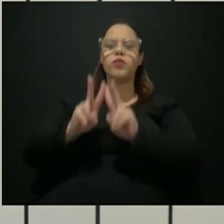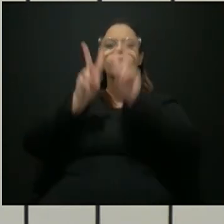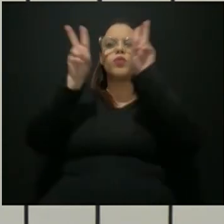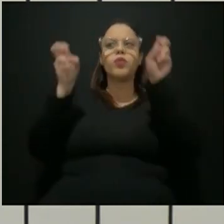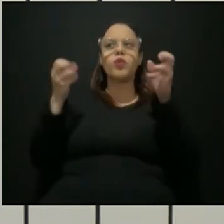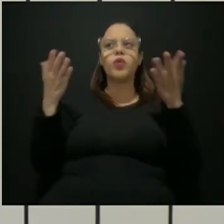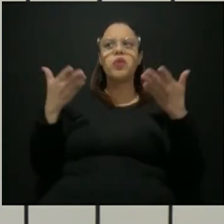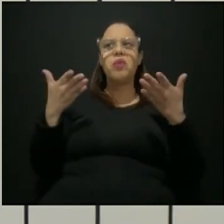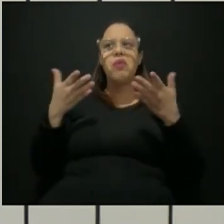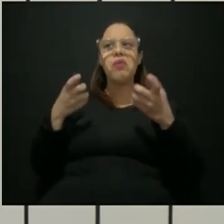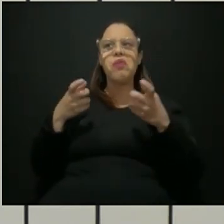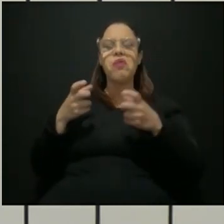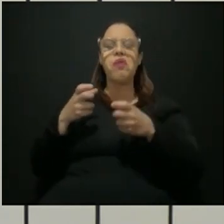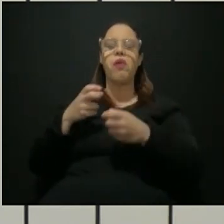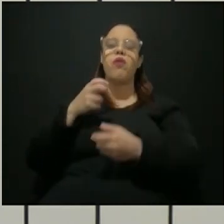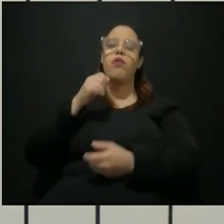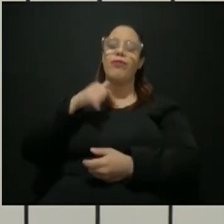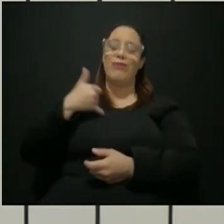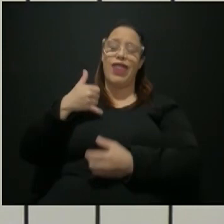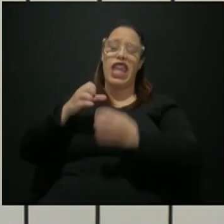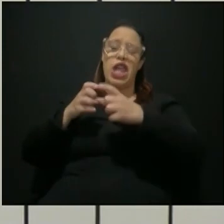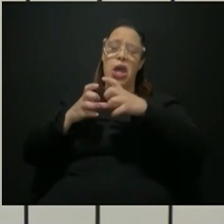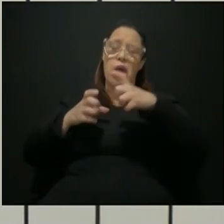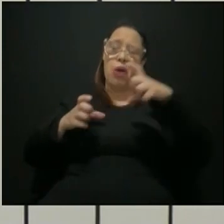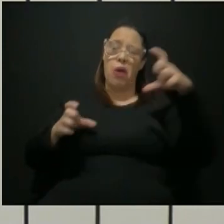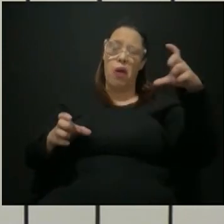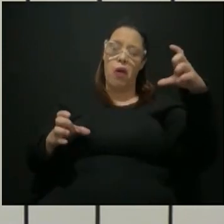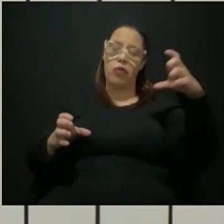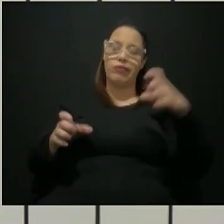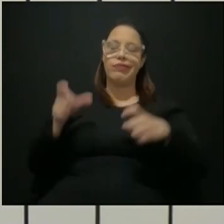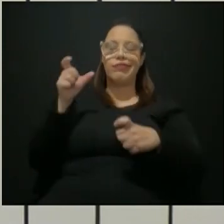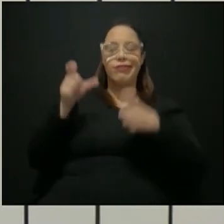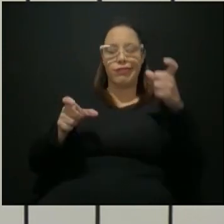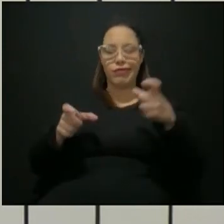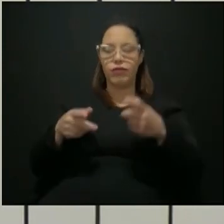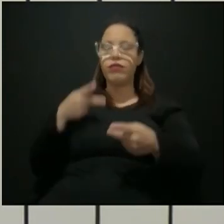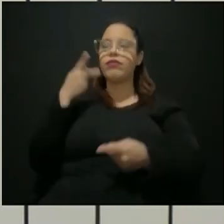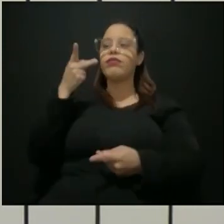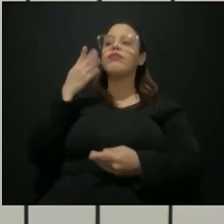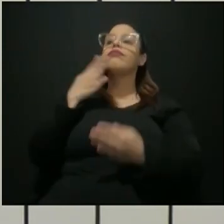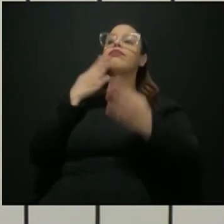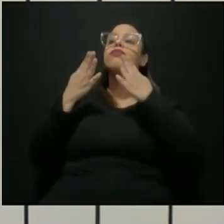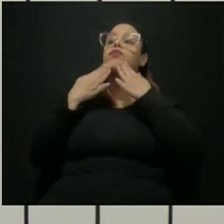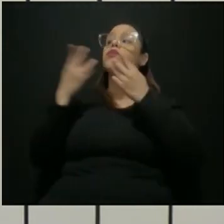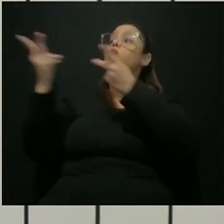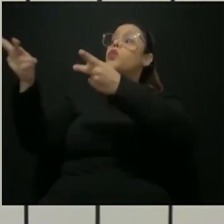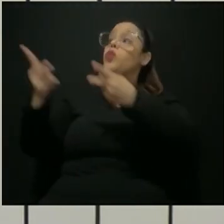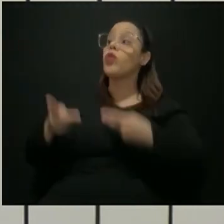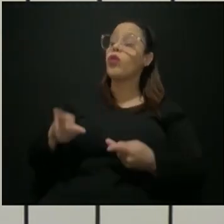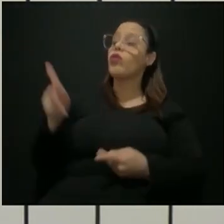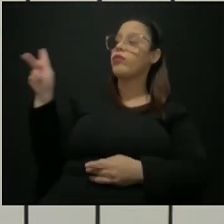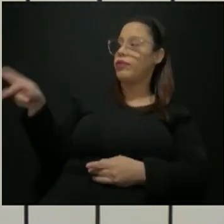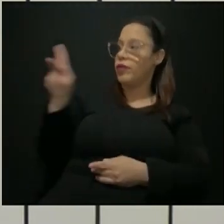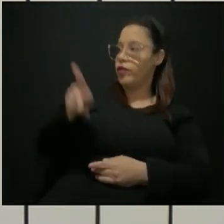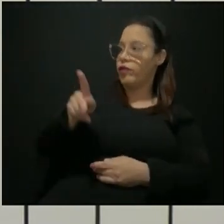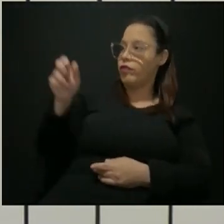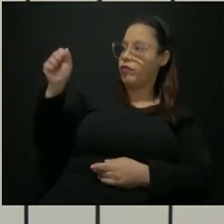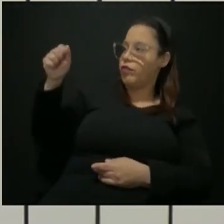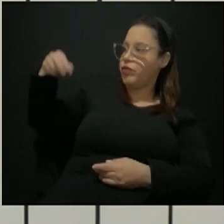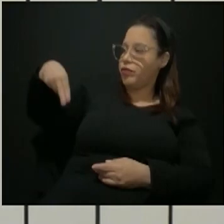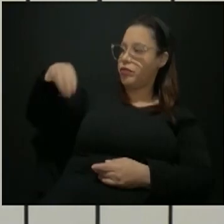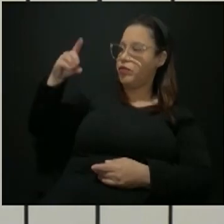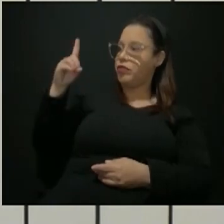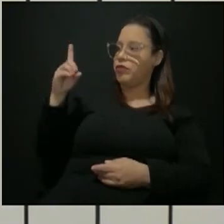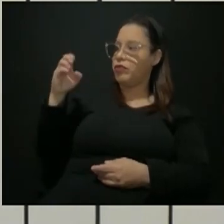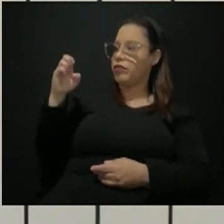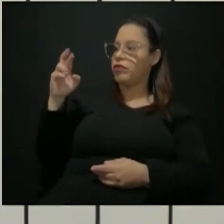o envelhecer de cada um. E para conversar com a gente, nós convidamos o professor Anderson Gonçalves,